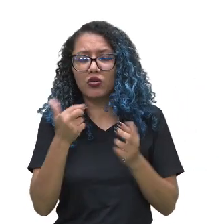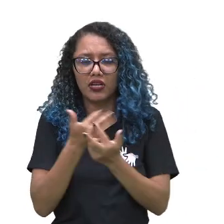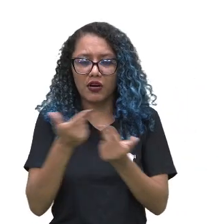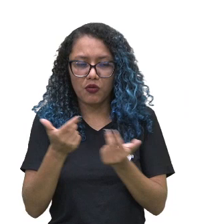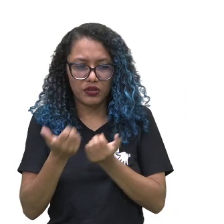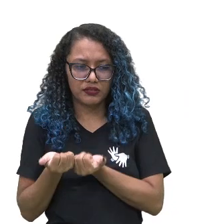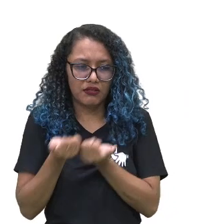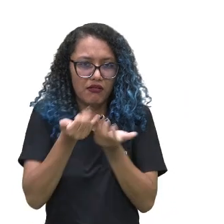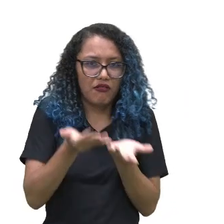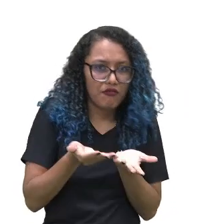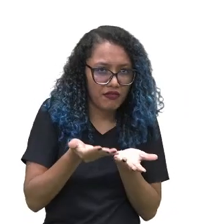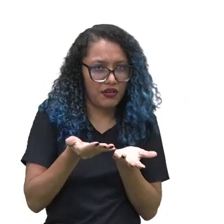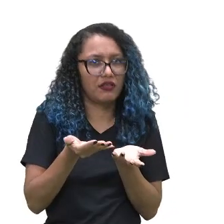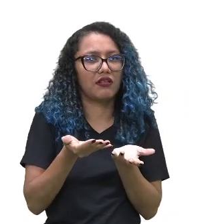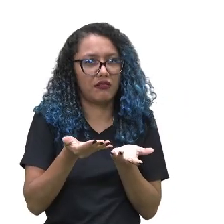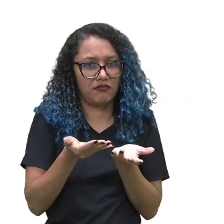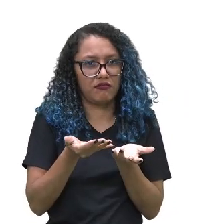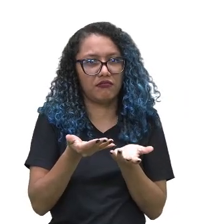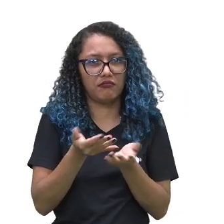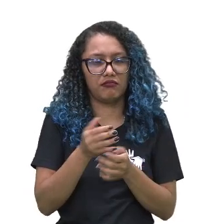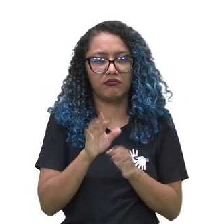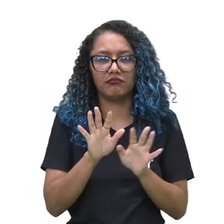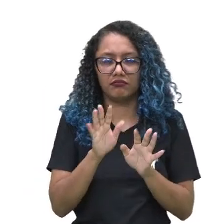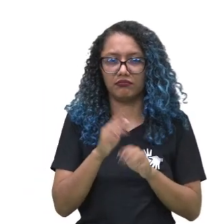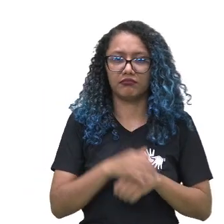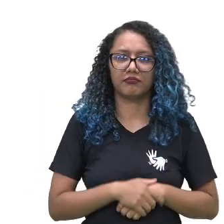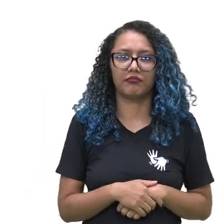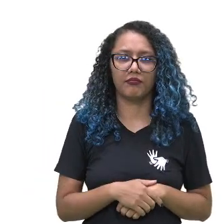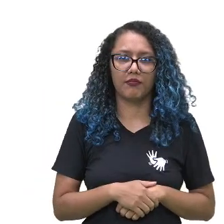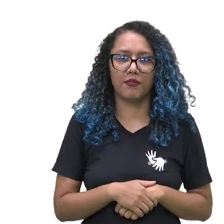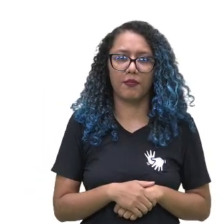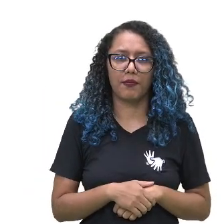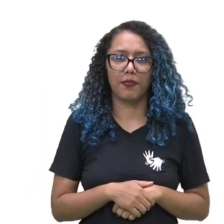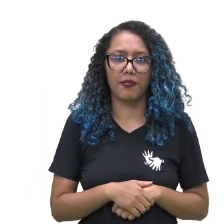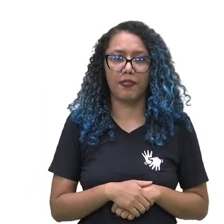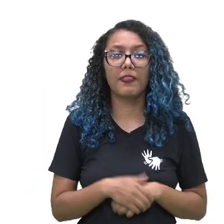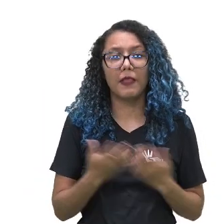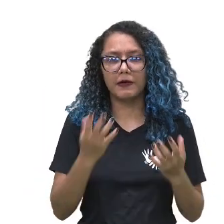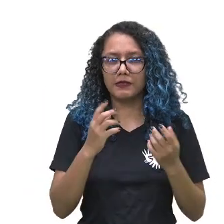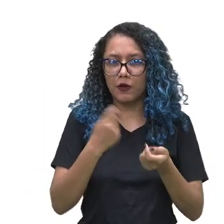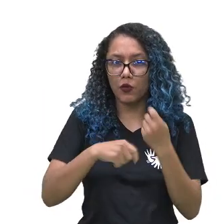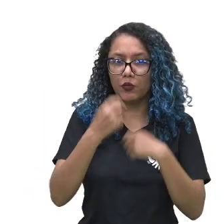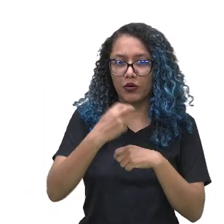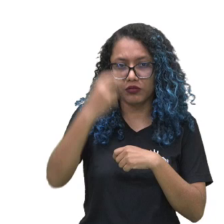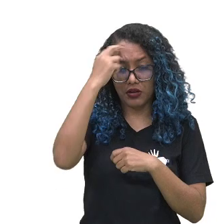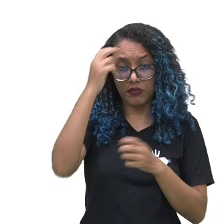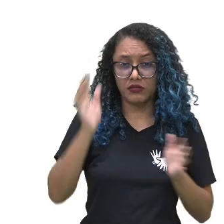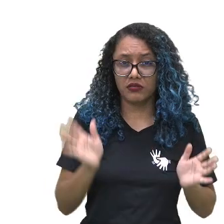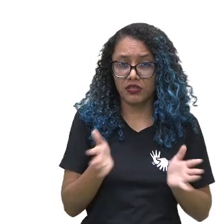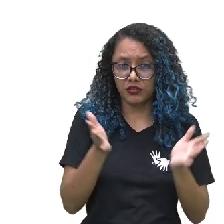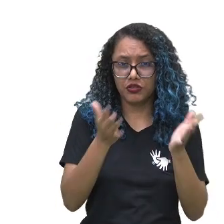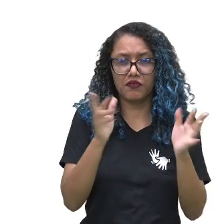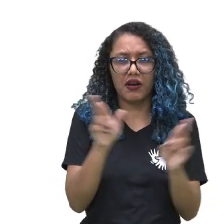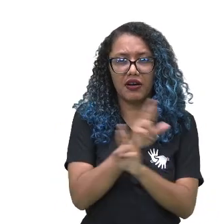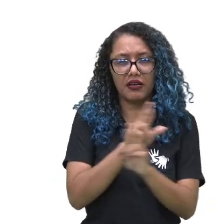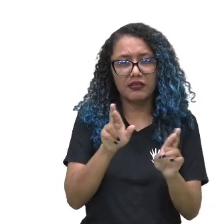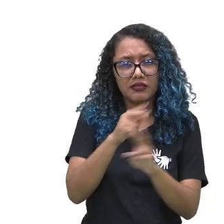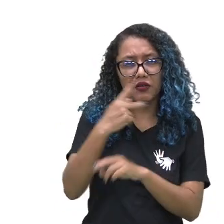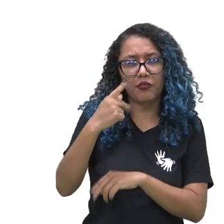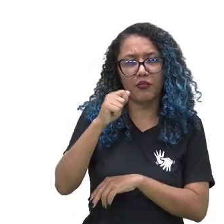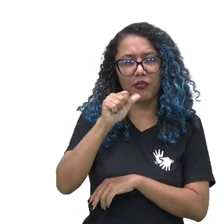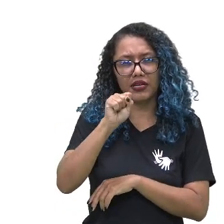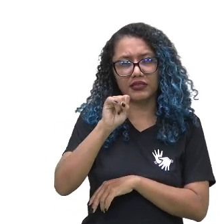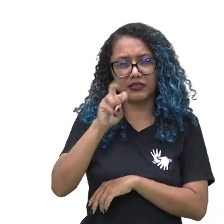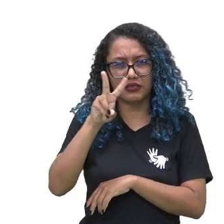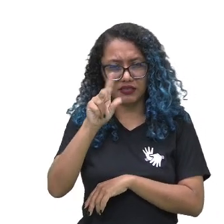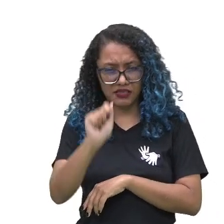vamos pegar bem isso aqui, ó. A indústria cultural estimula uma relação passiva entre o que